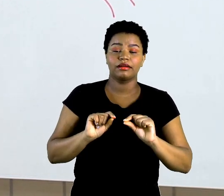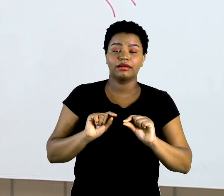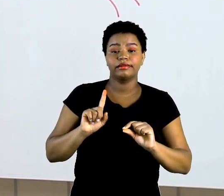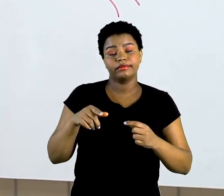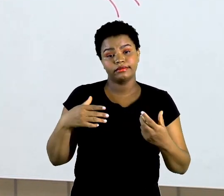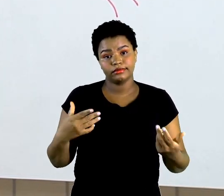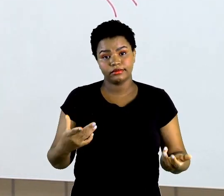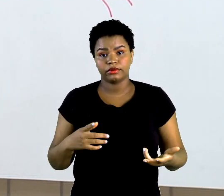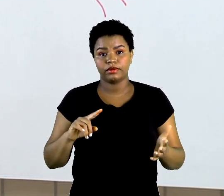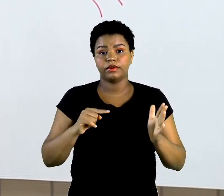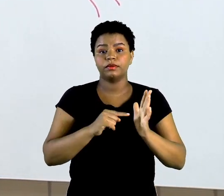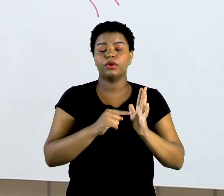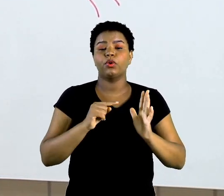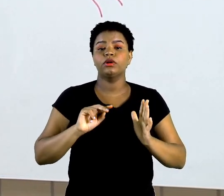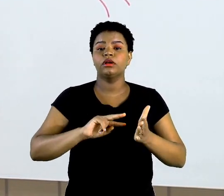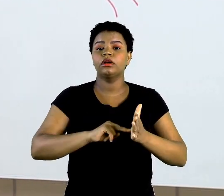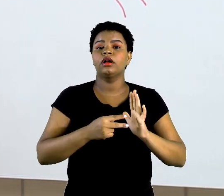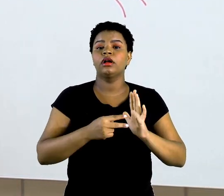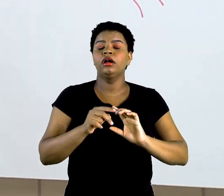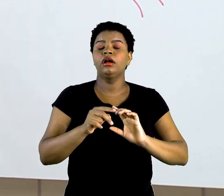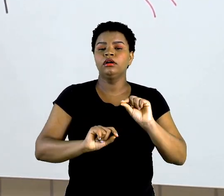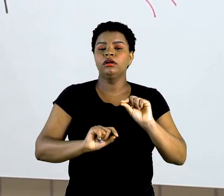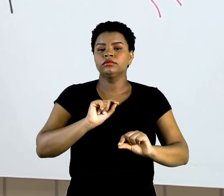ponto, ele é chamado de